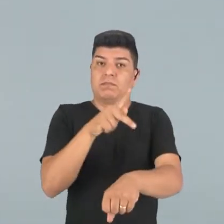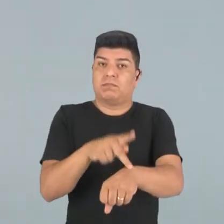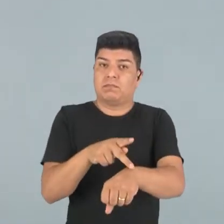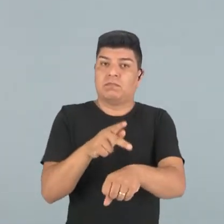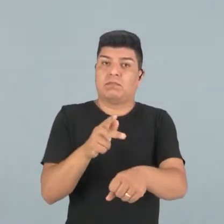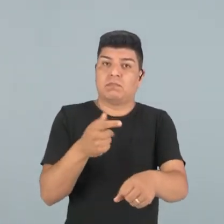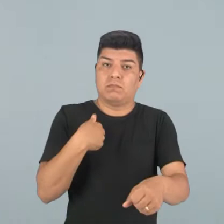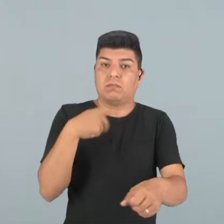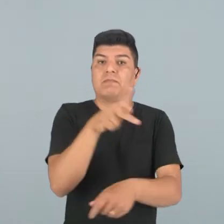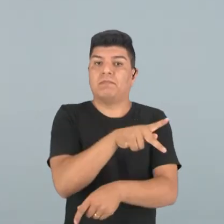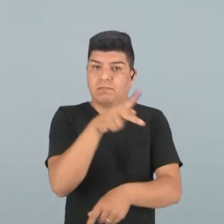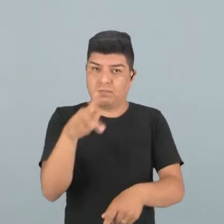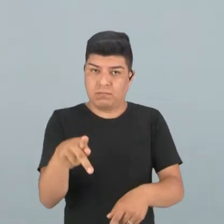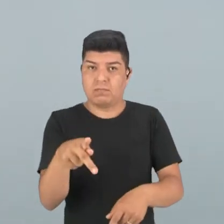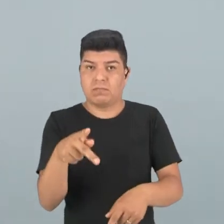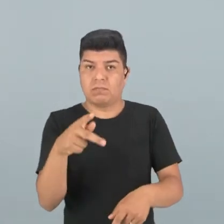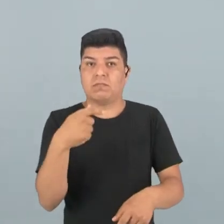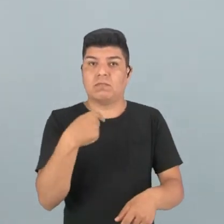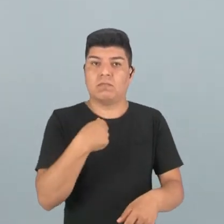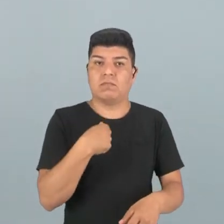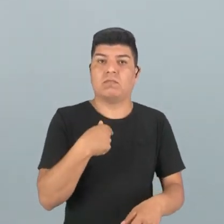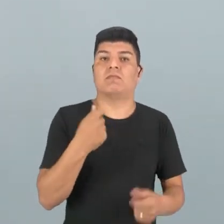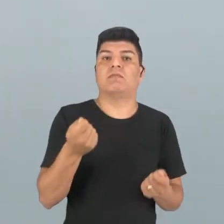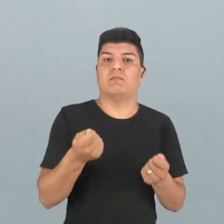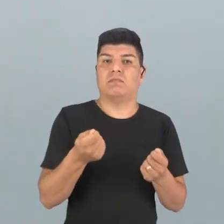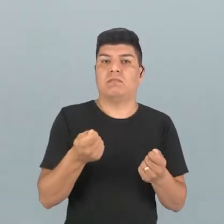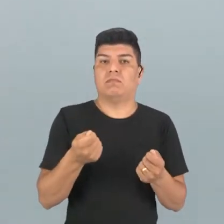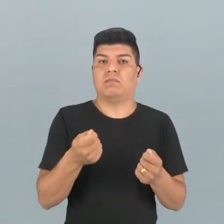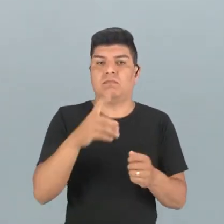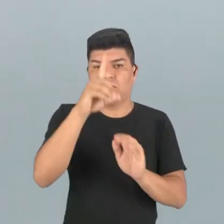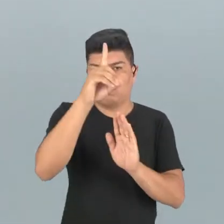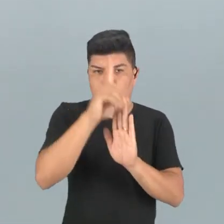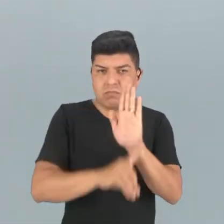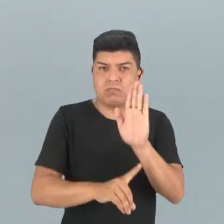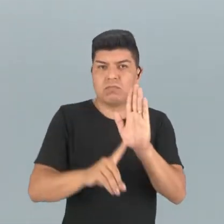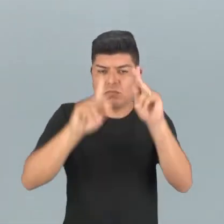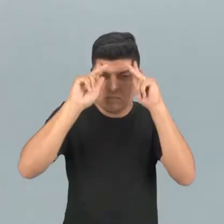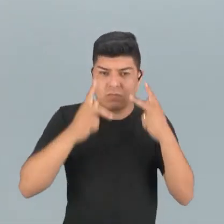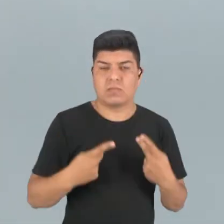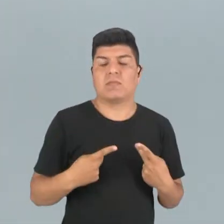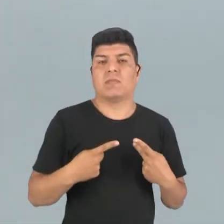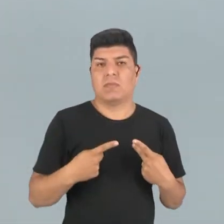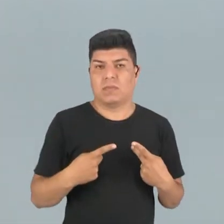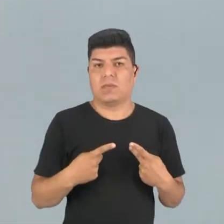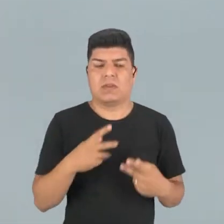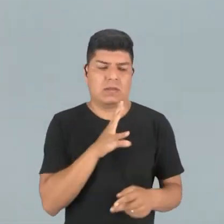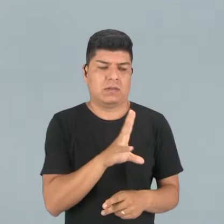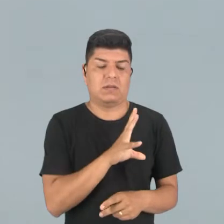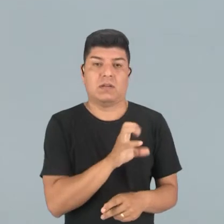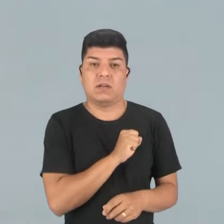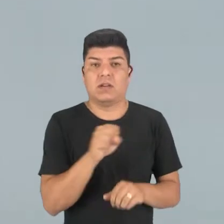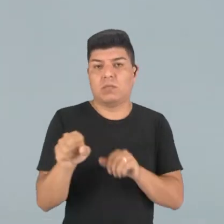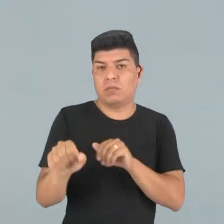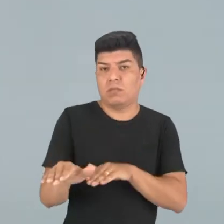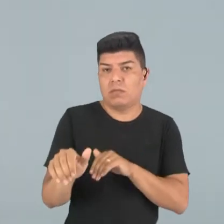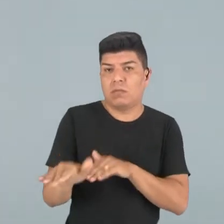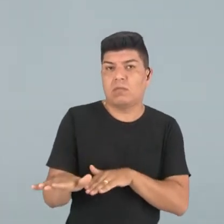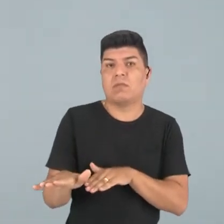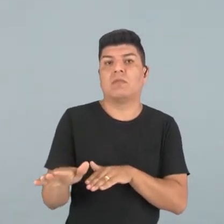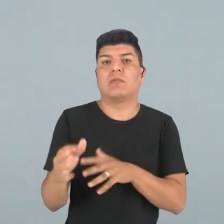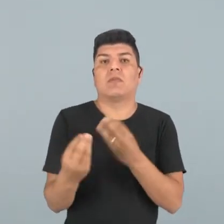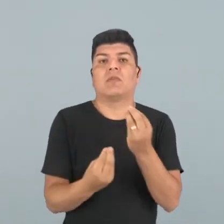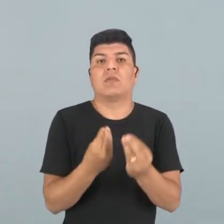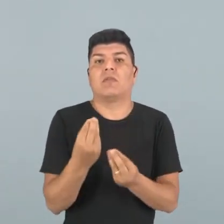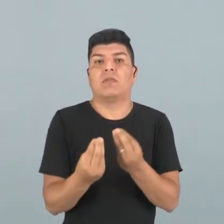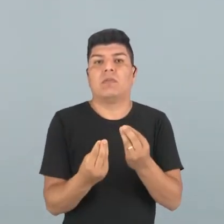ser professora, sou uma militante em educação, né, de direitos humanos, amo a educação, como que eu